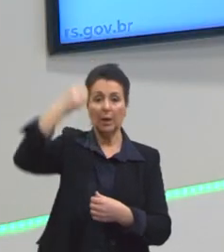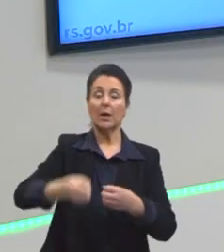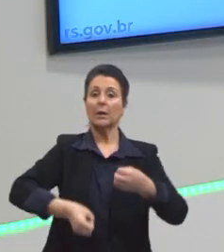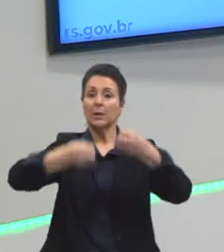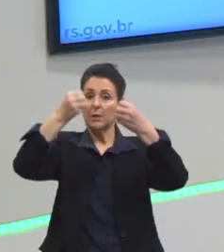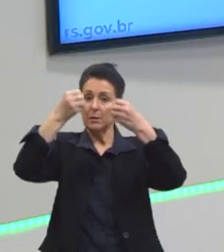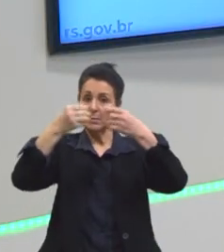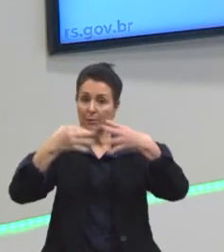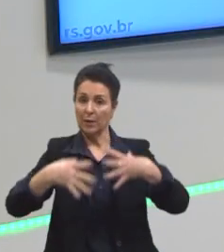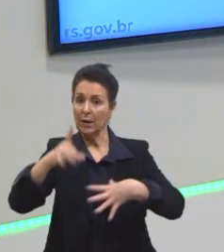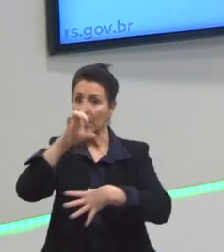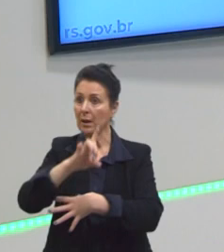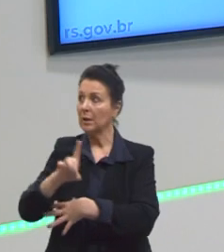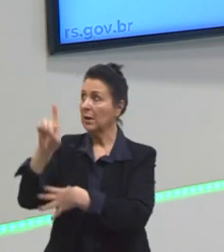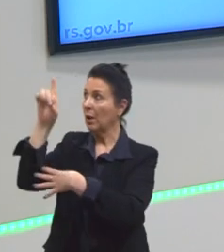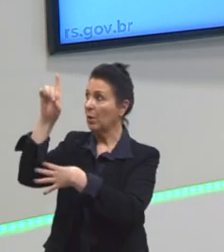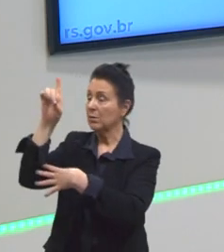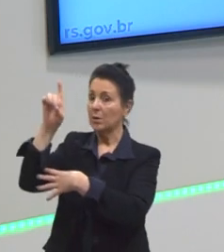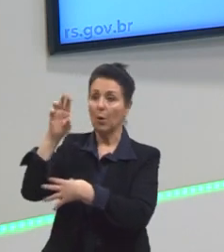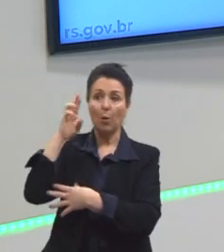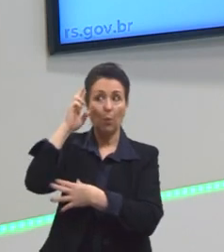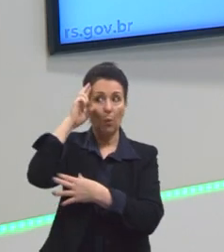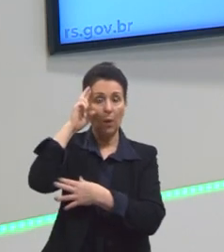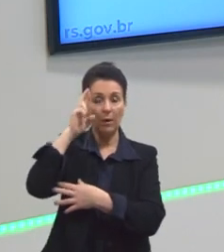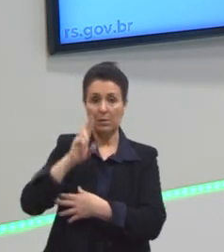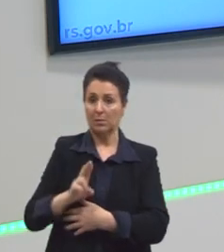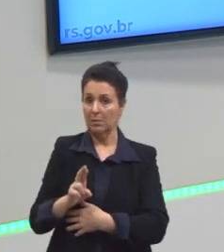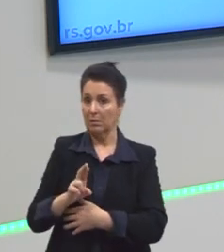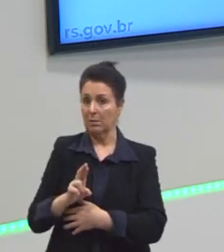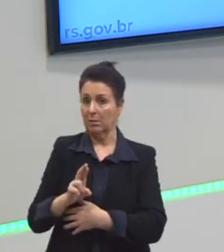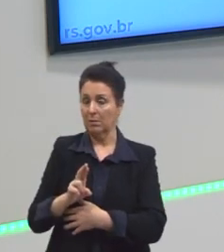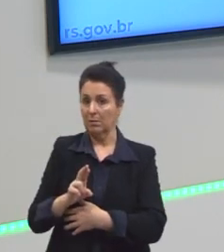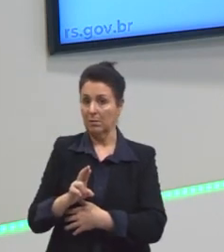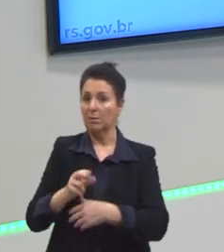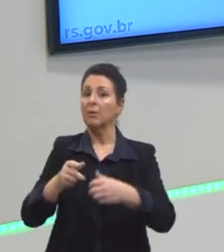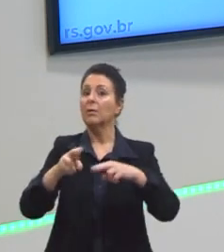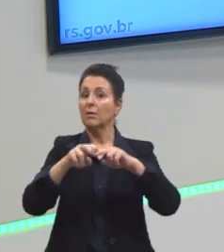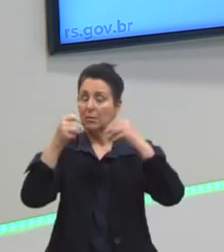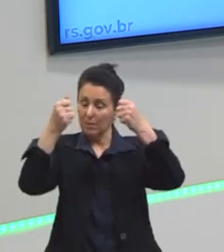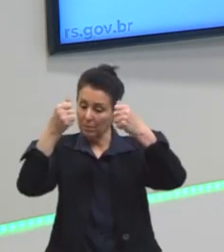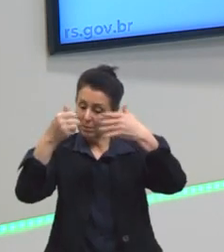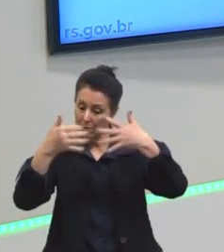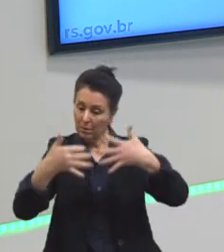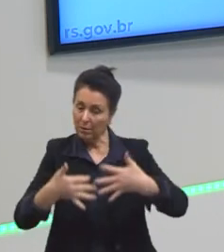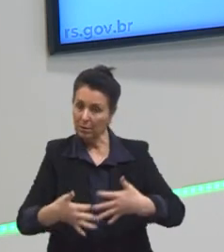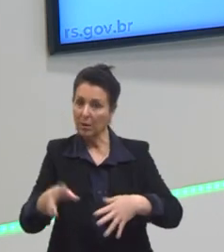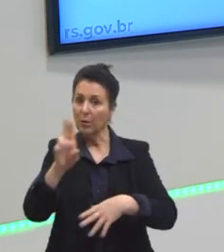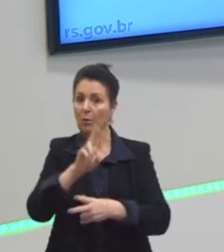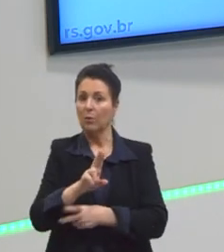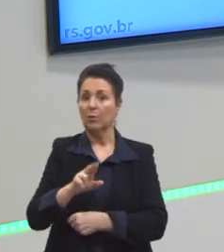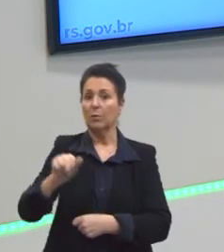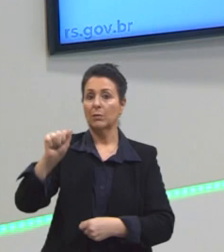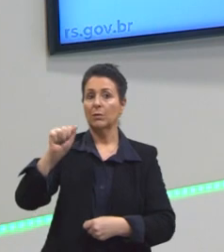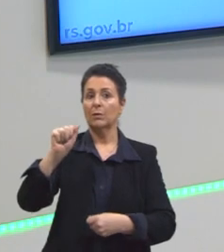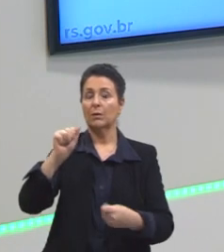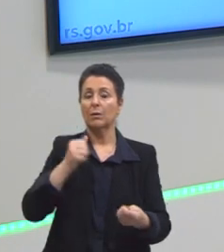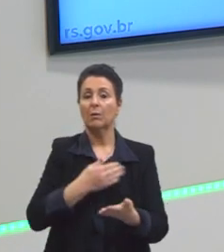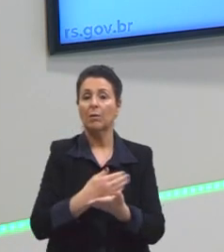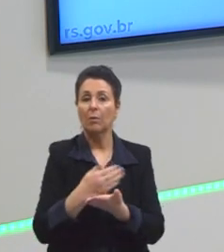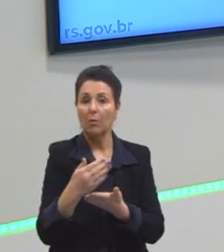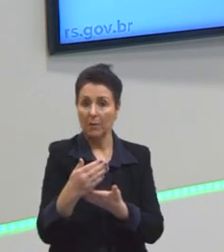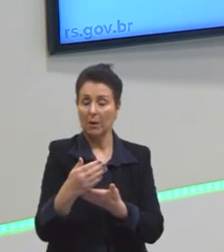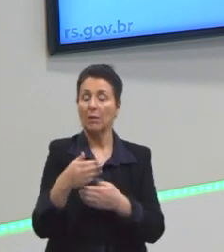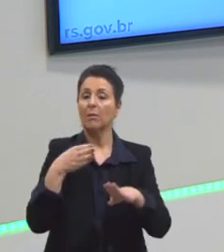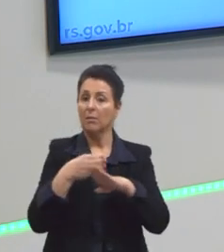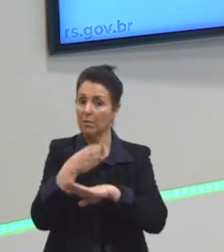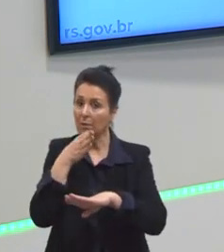Deus pela razão dentro das causas as 5 causas que ele explica a existência de Deus bom então razão começa a fazer